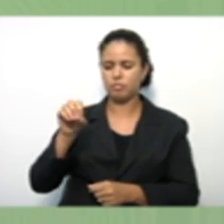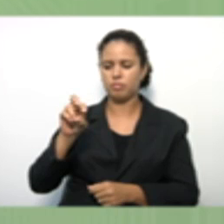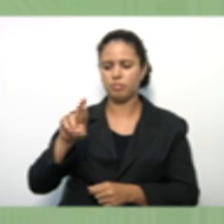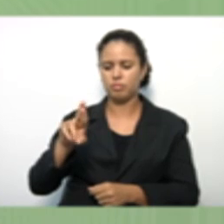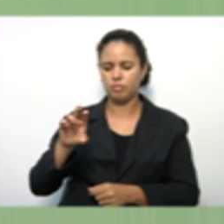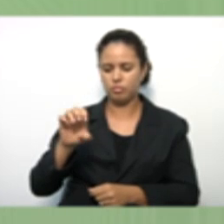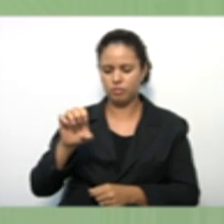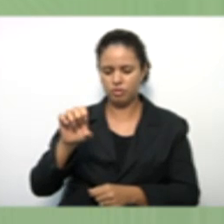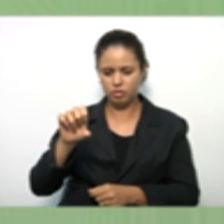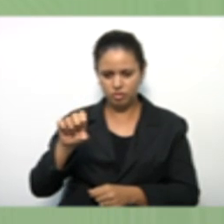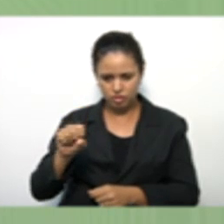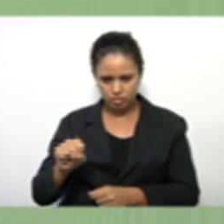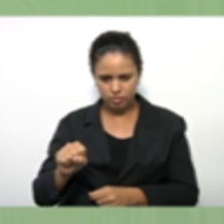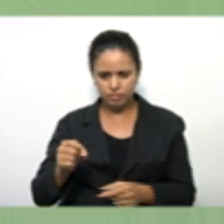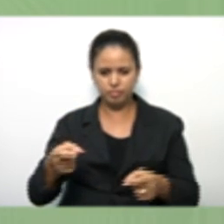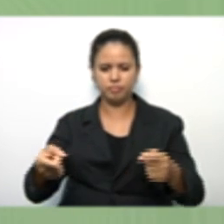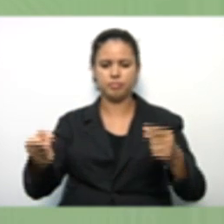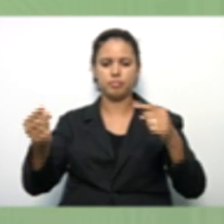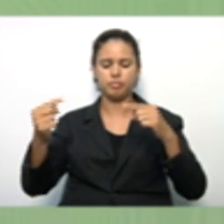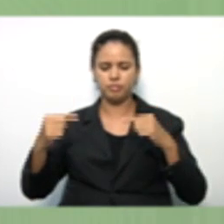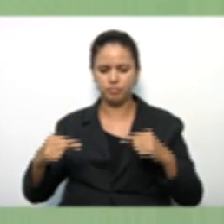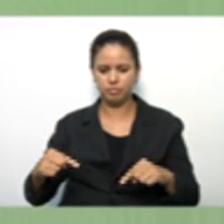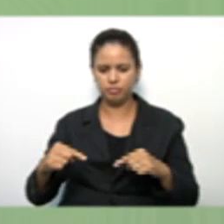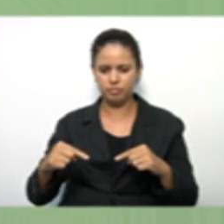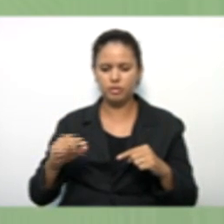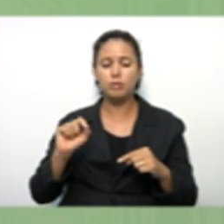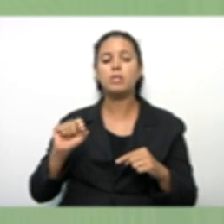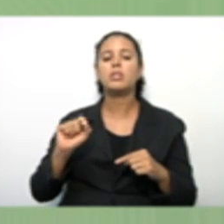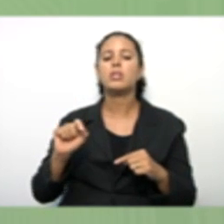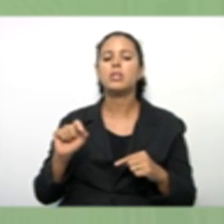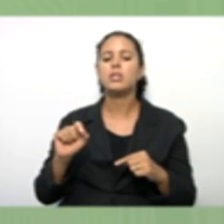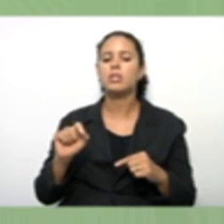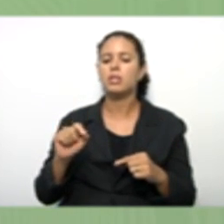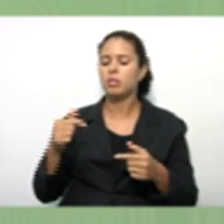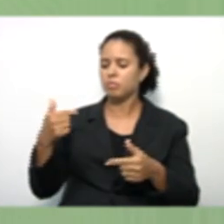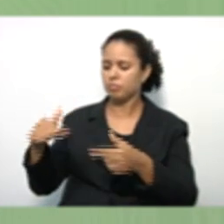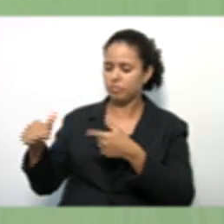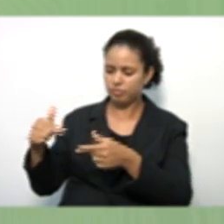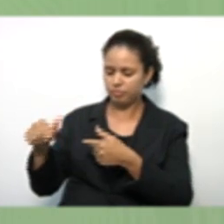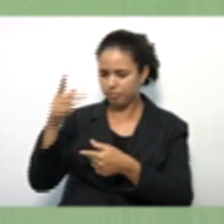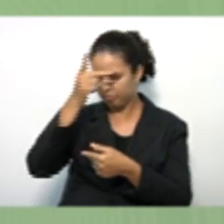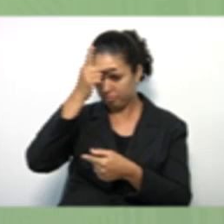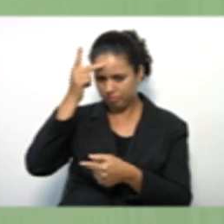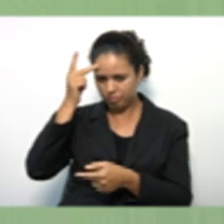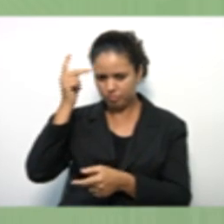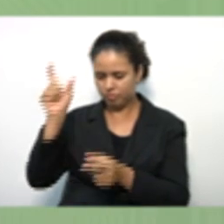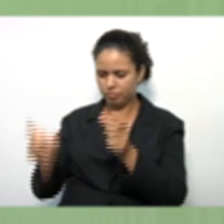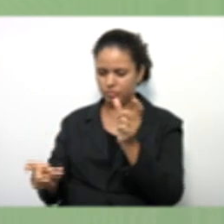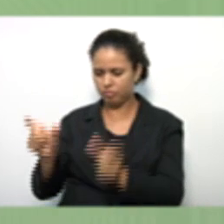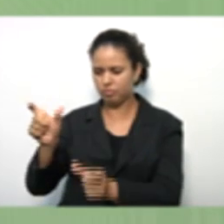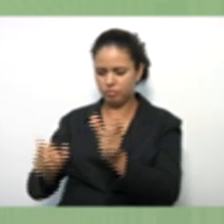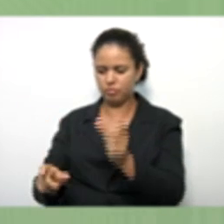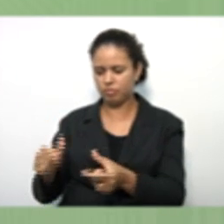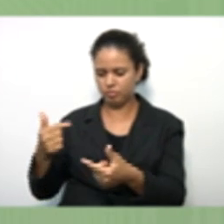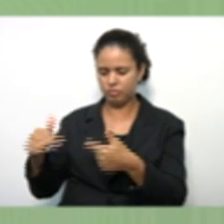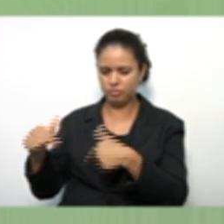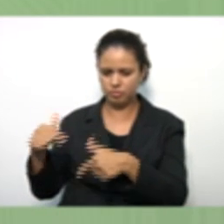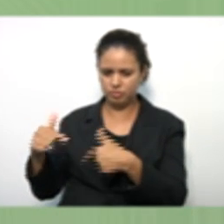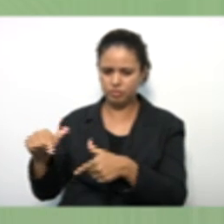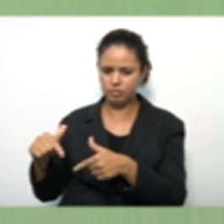temos funcionários que trabalharam para a gente. Se eles trabalharam, precisam ser pagos. Se eles precisam ser pagos, nós vamos registrar